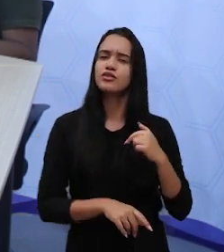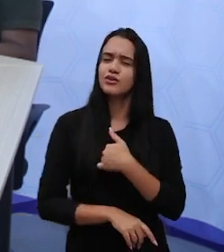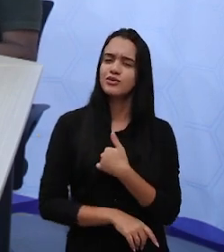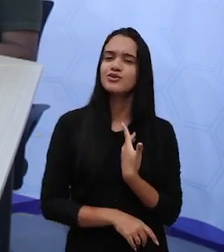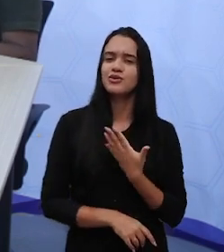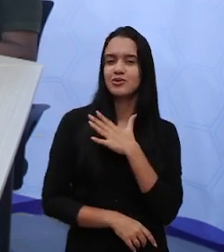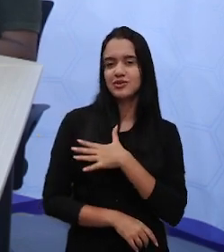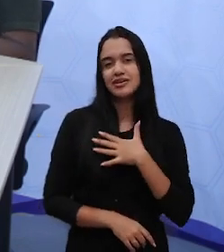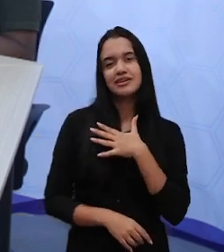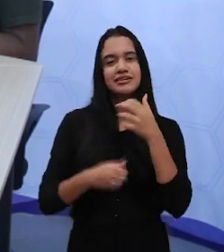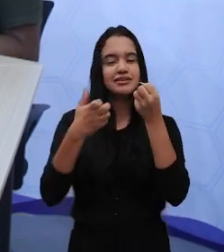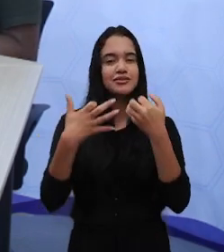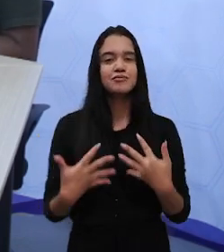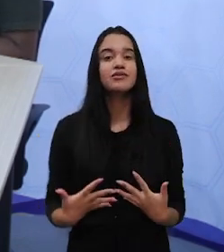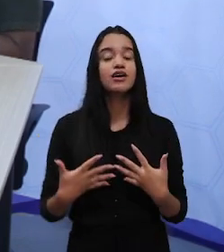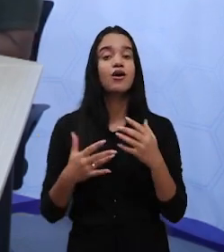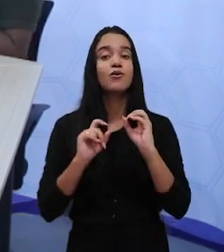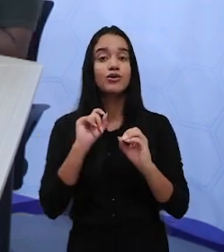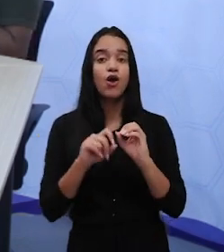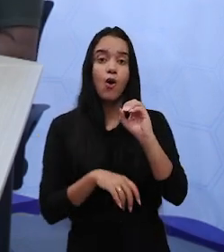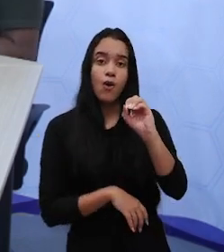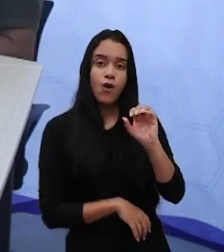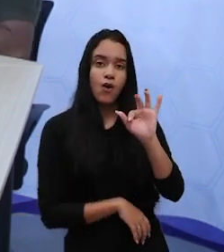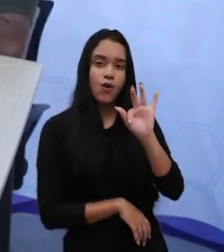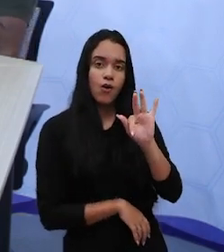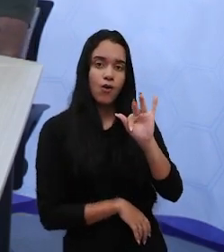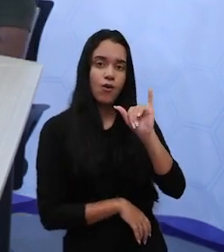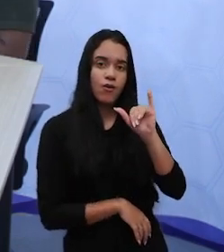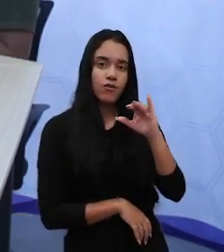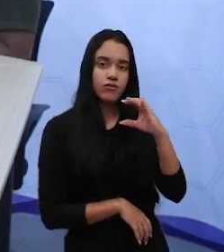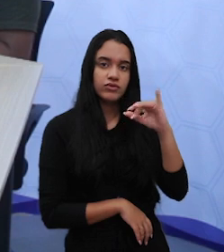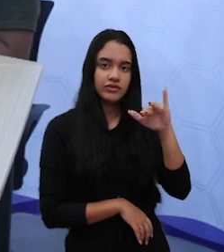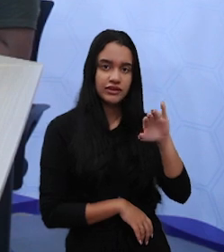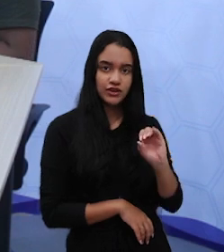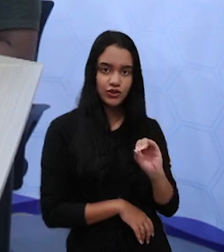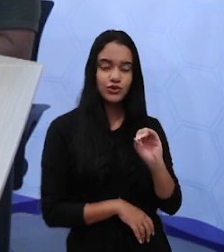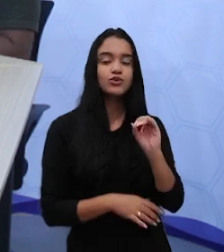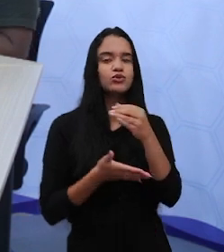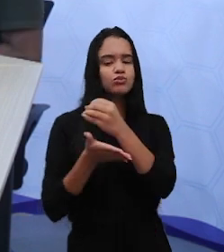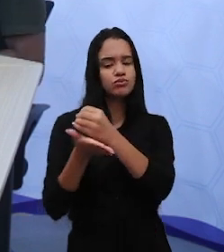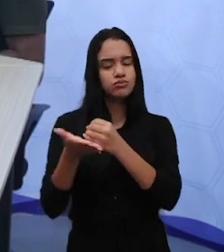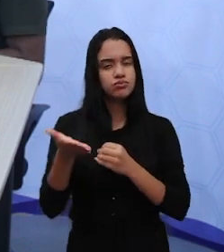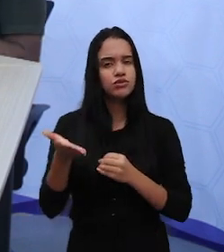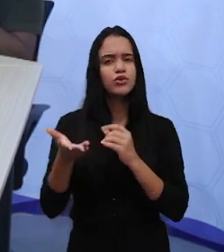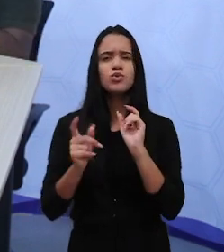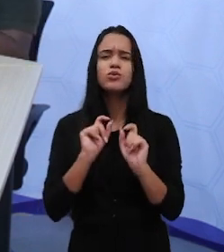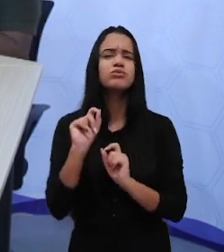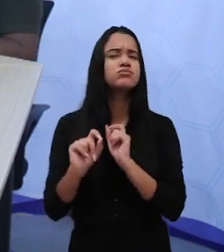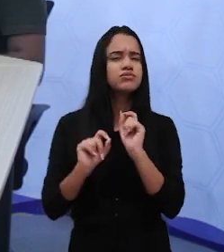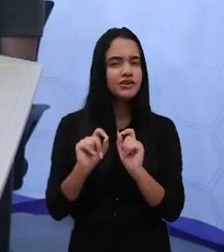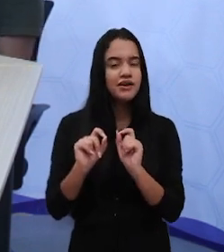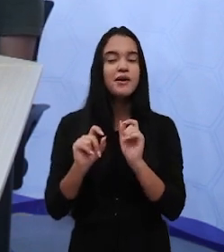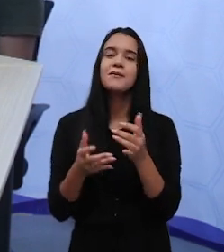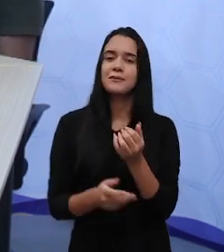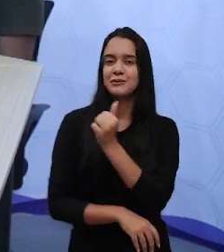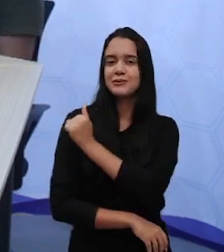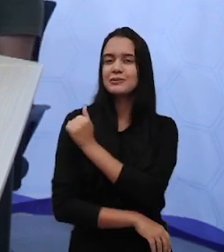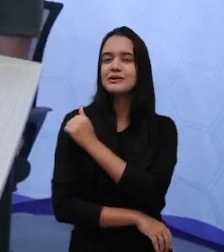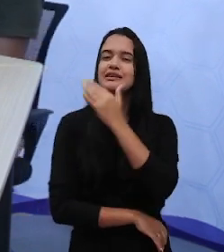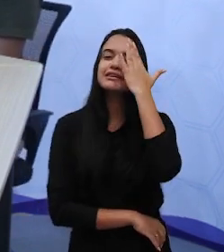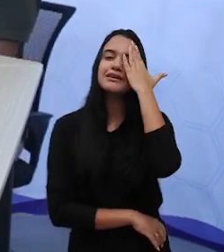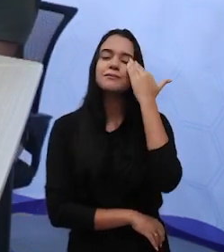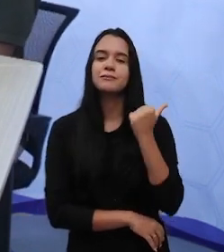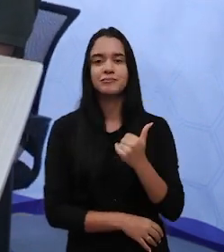de começar falando a respeito do ofício. Eu gostaria, se possível, que a senhora nos traga uma conceituação. O que é o ofício, para que o nosso estudante possa ficar